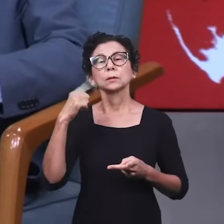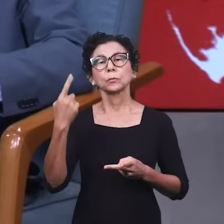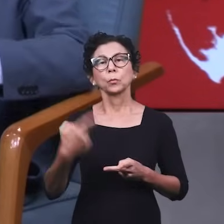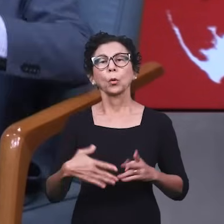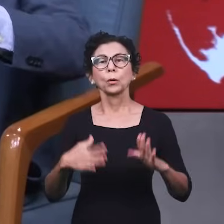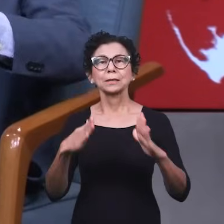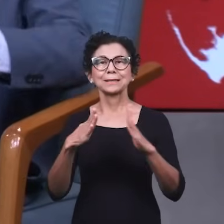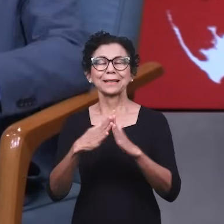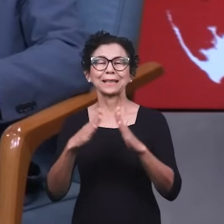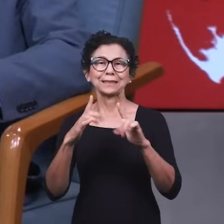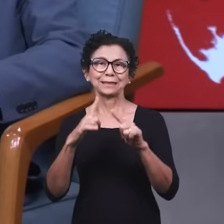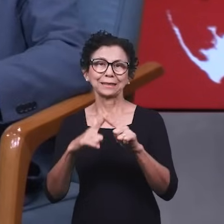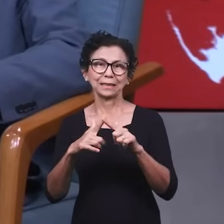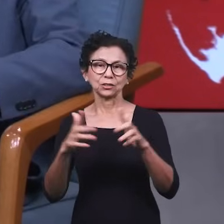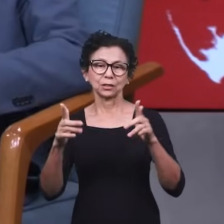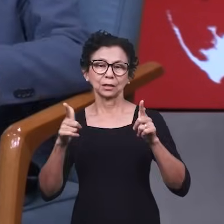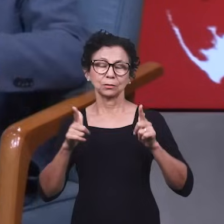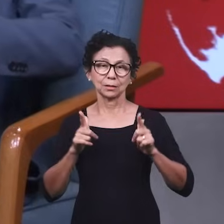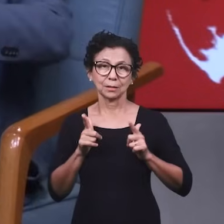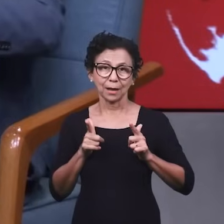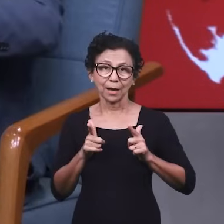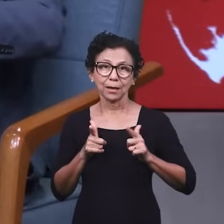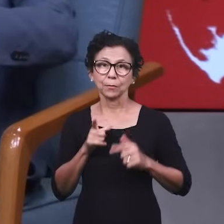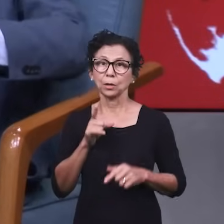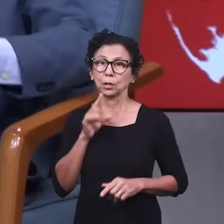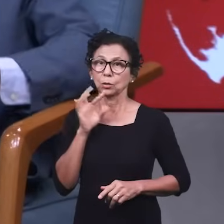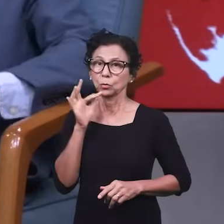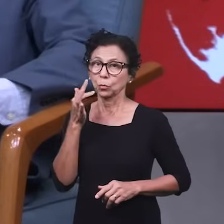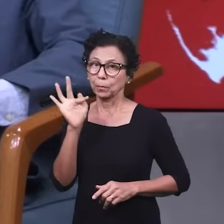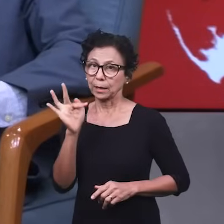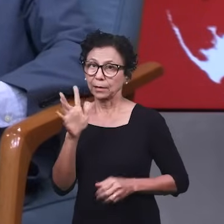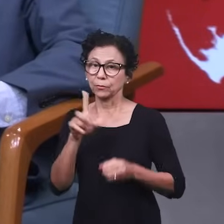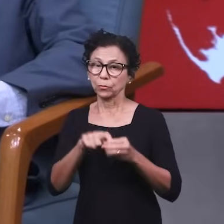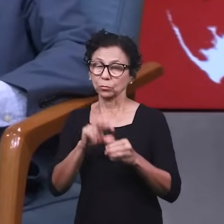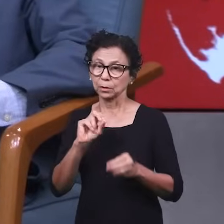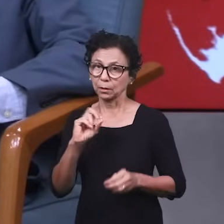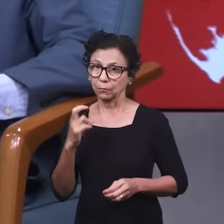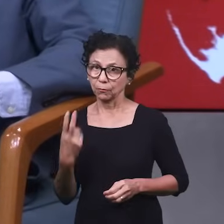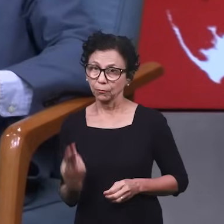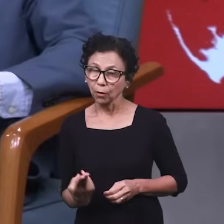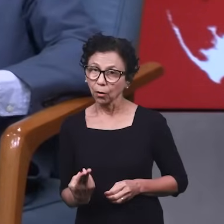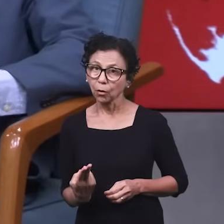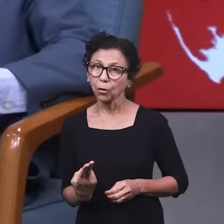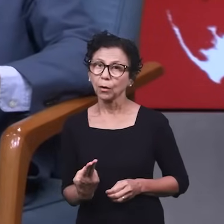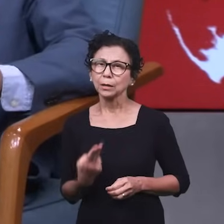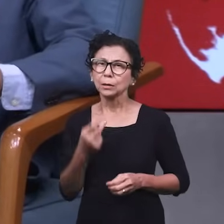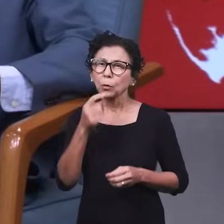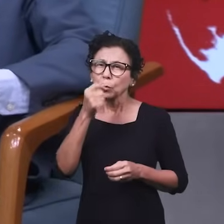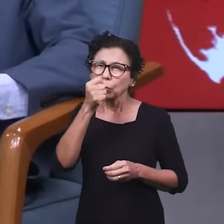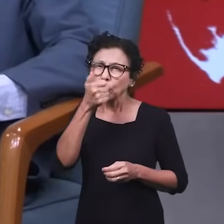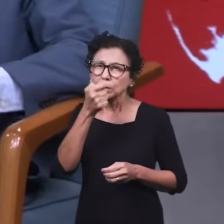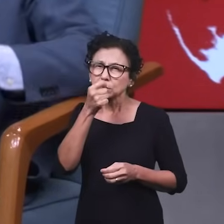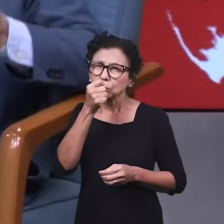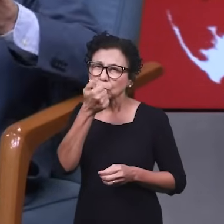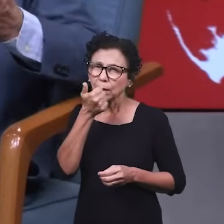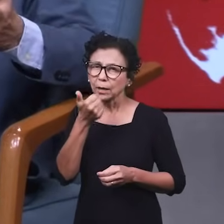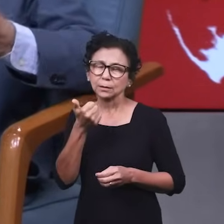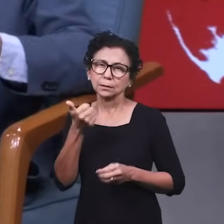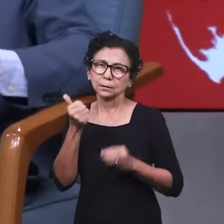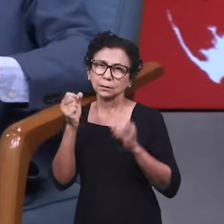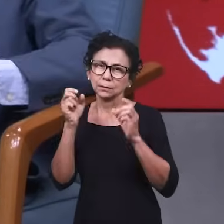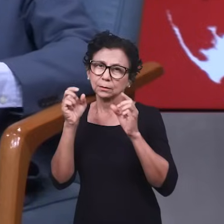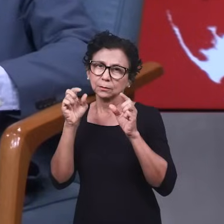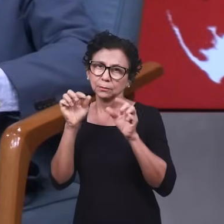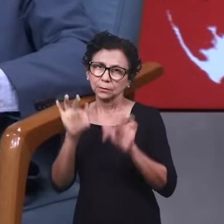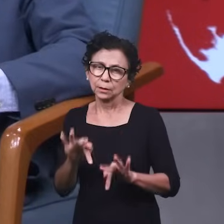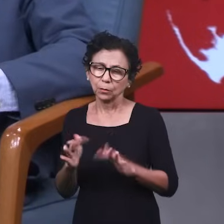Laodiceia, o breve, e mais ainda para o final, é o eis que estou à porta e bato, quer dizer, quase que o momento